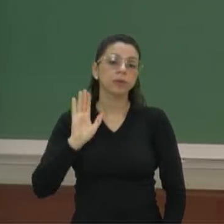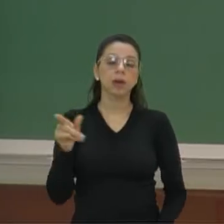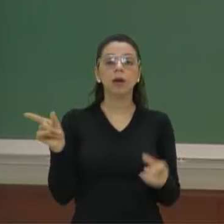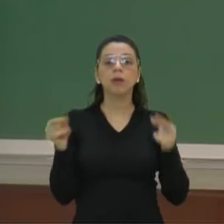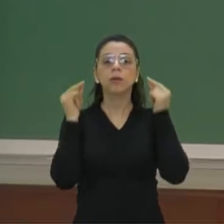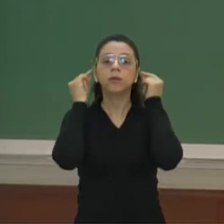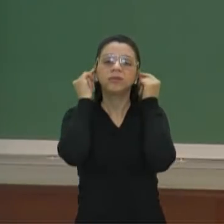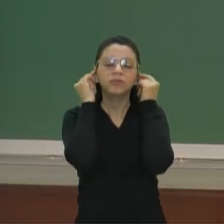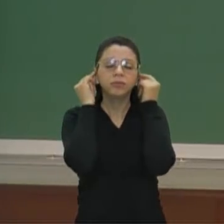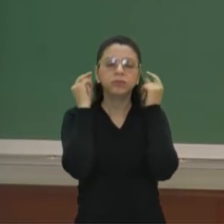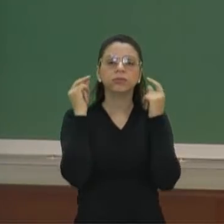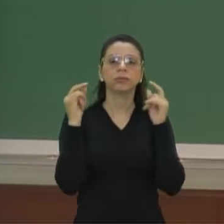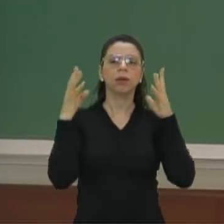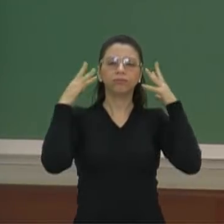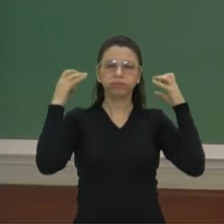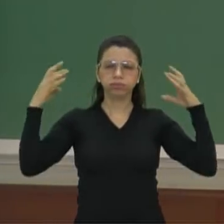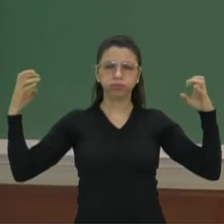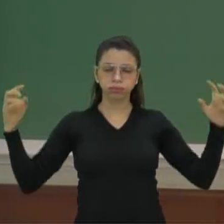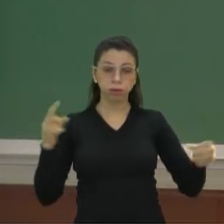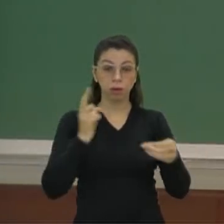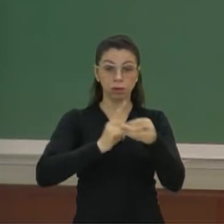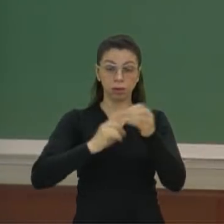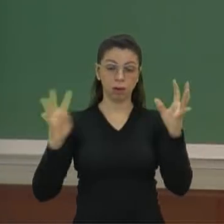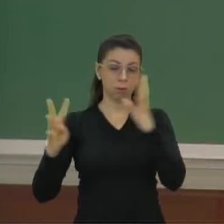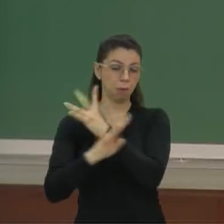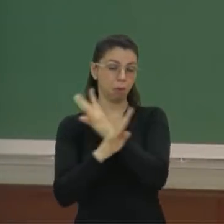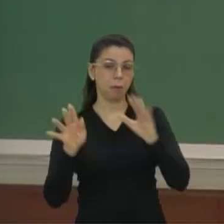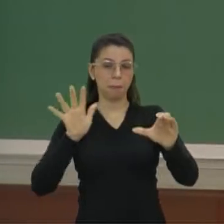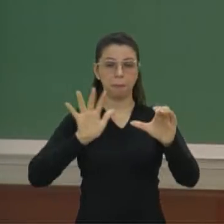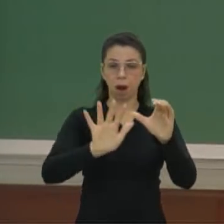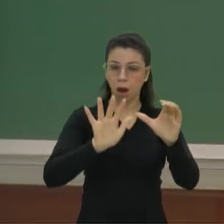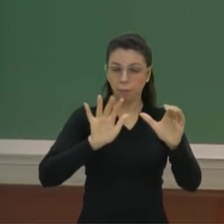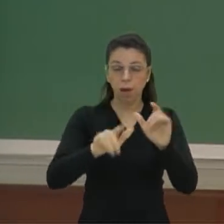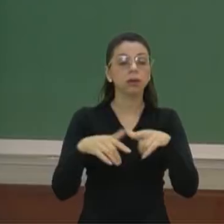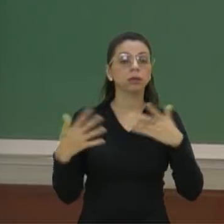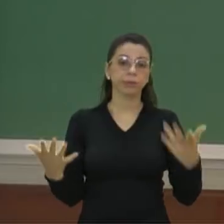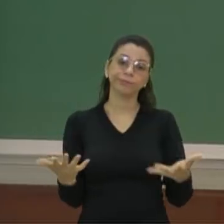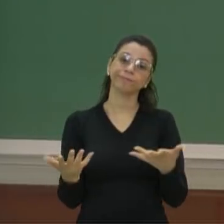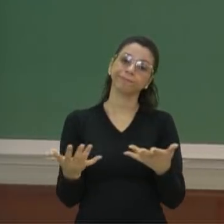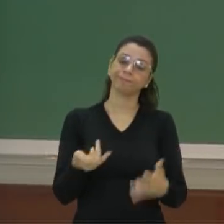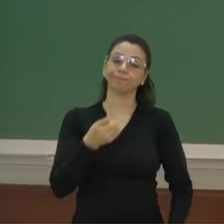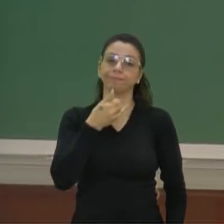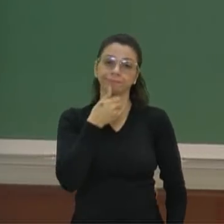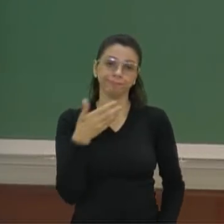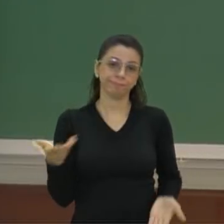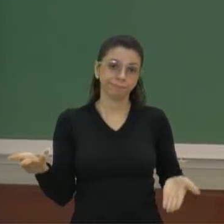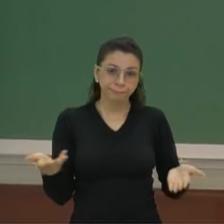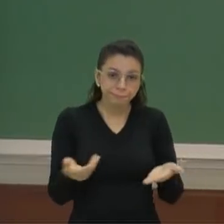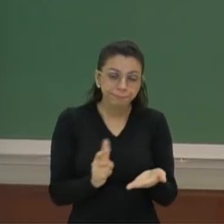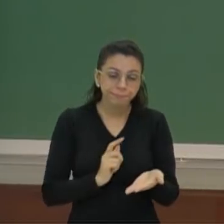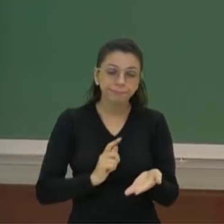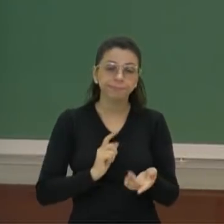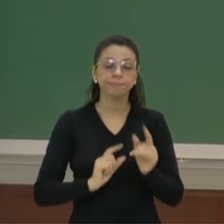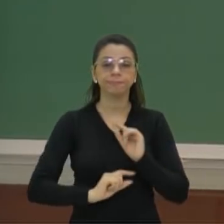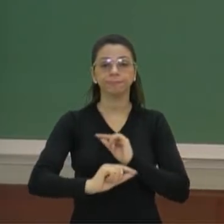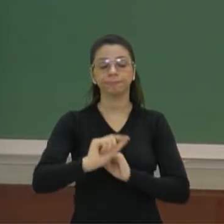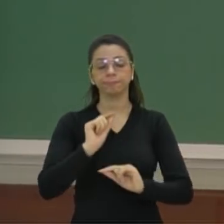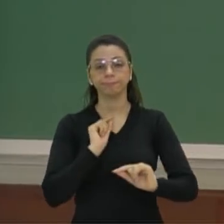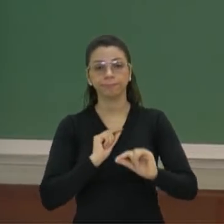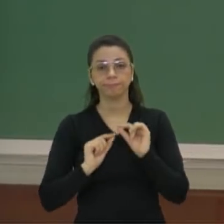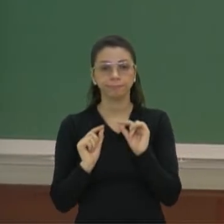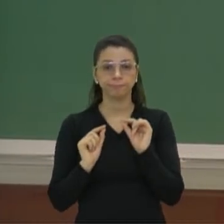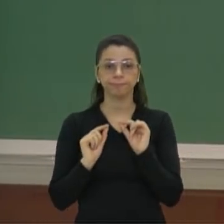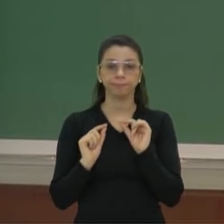de barulhos nas grandes cidades. Então, infelizmente, hoje nós estamos